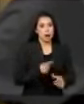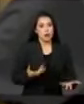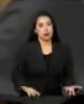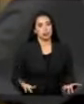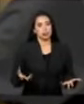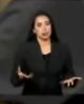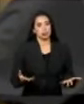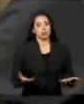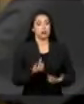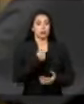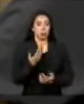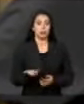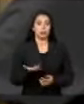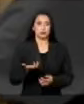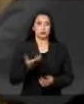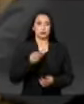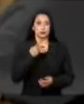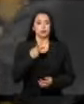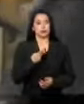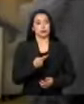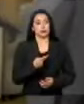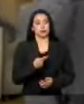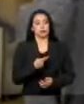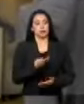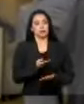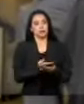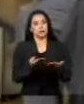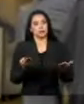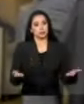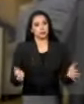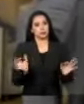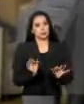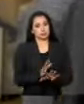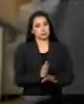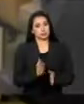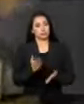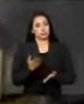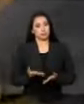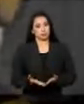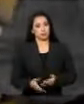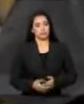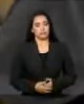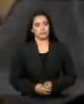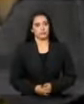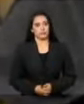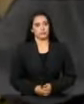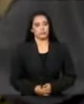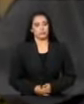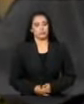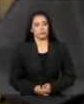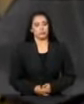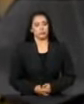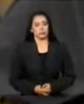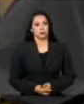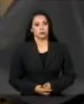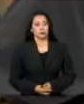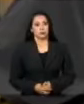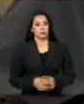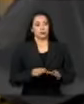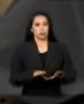O que eu quero dizer a Vossas Excelências, para encerrar, é que uma Corte